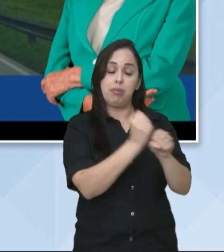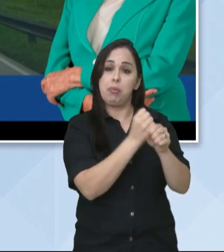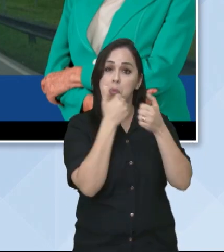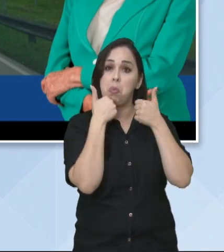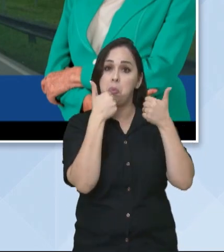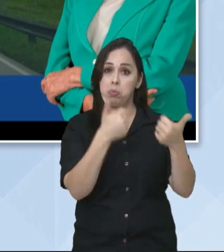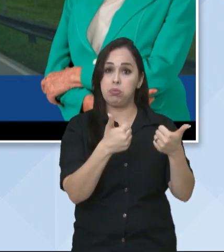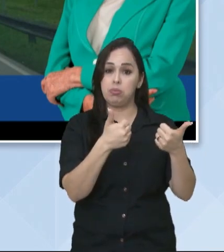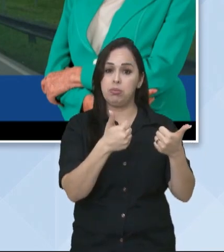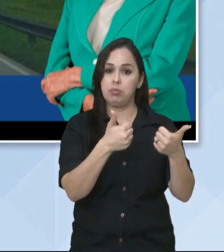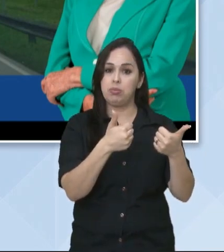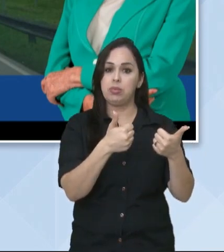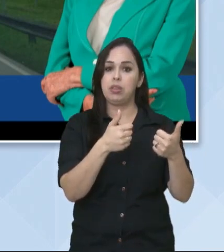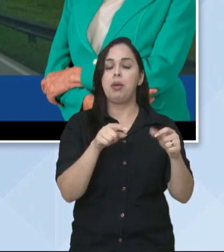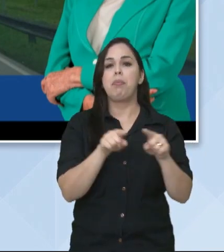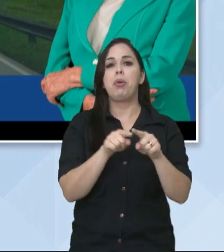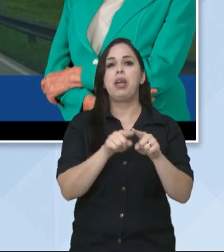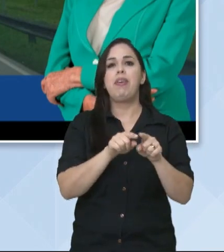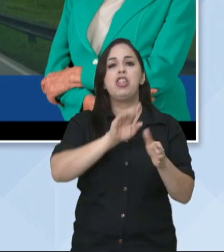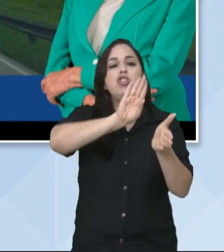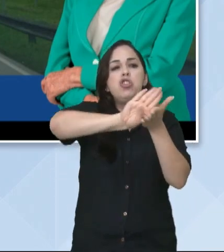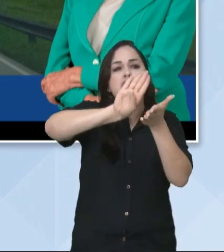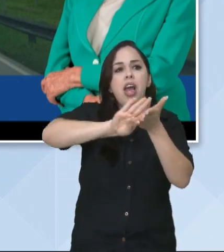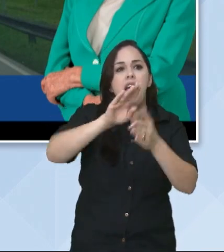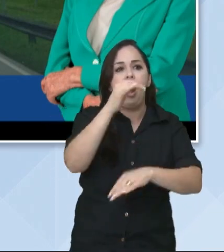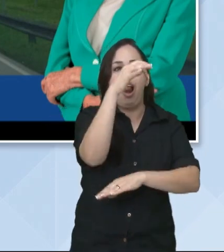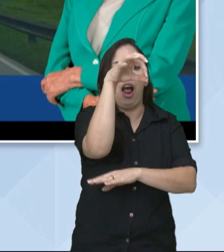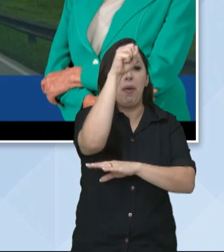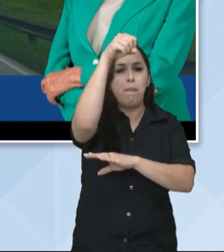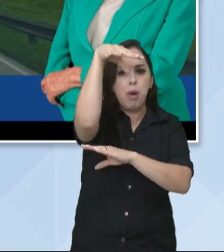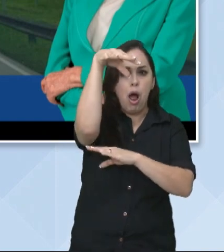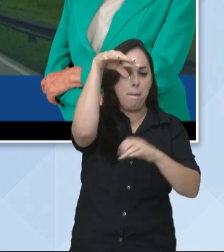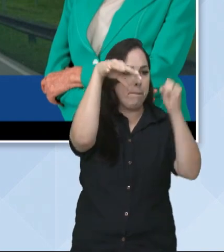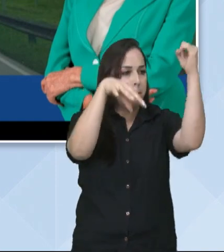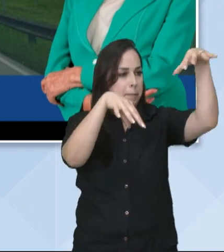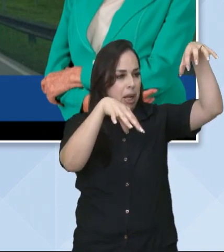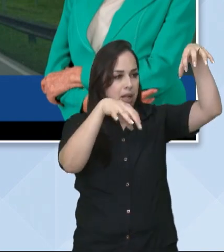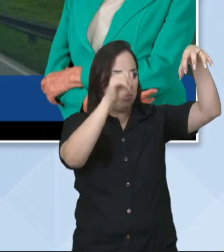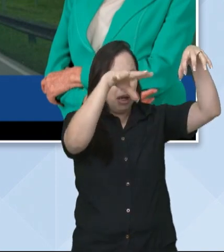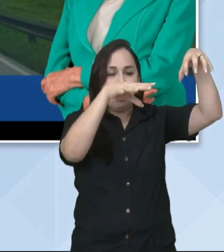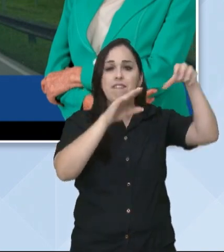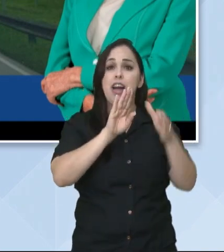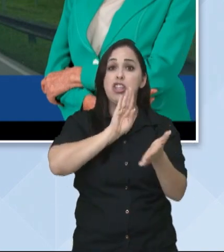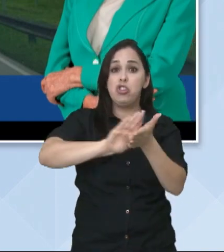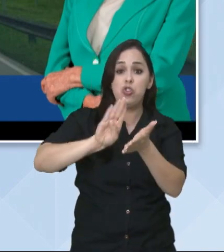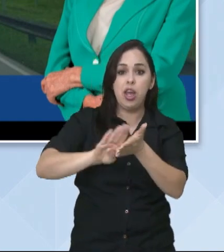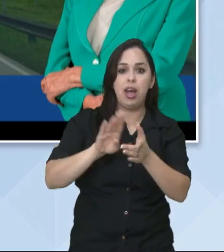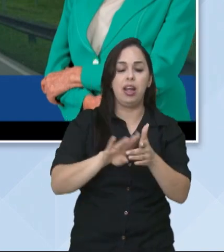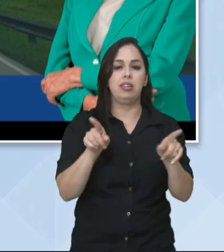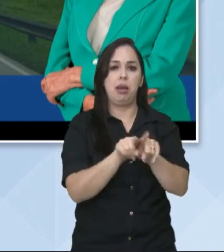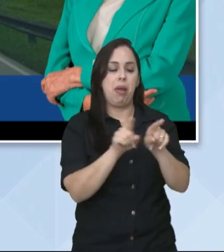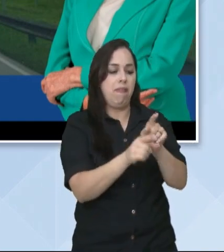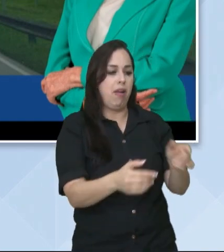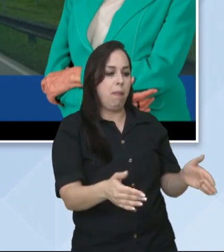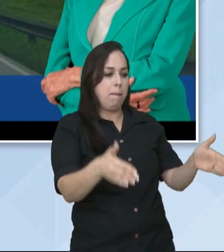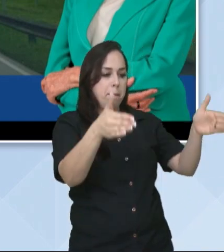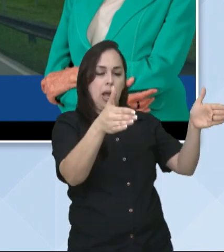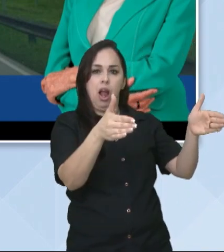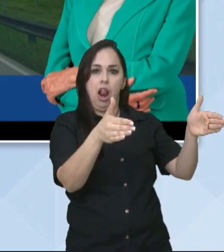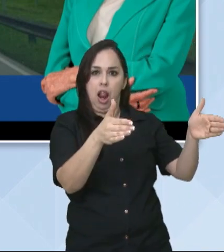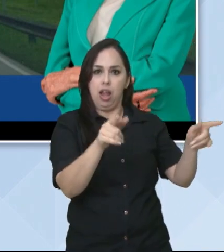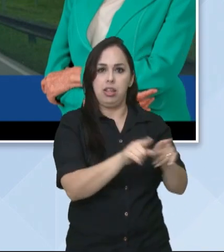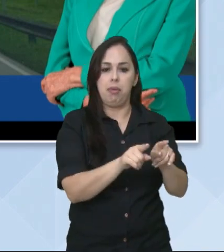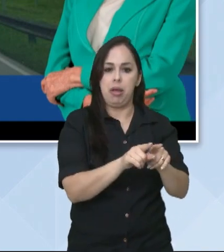vai ter remoção de postes, vai ter guias, galerias, muros de contenção, recomposição